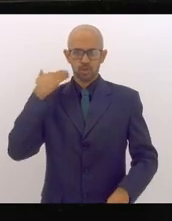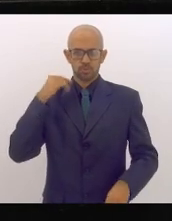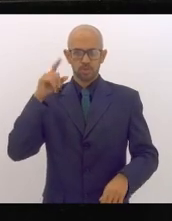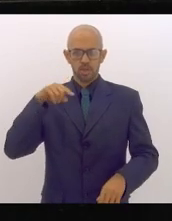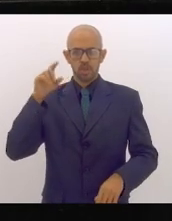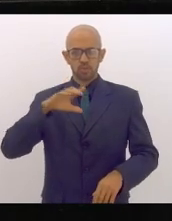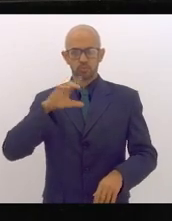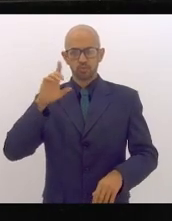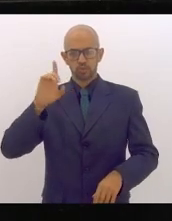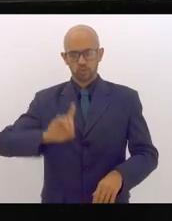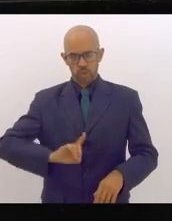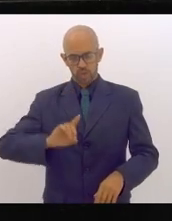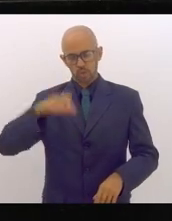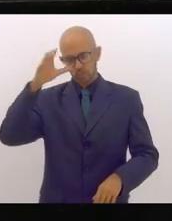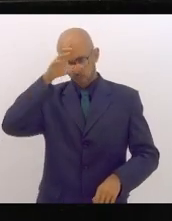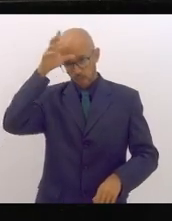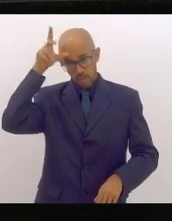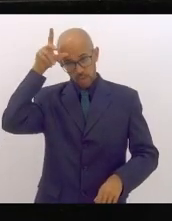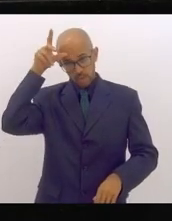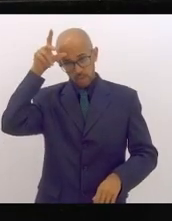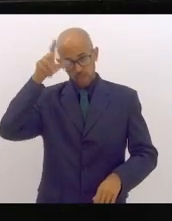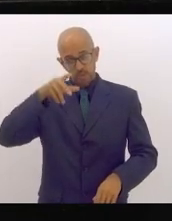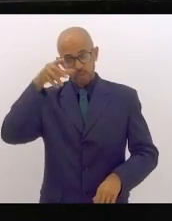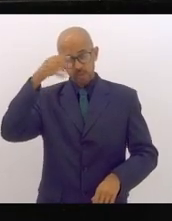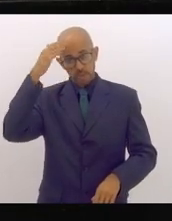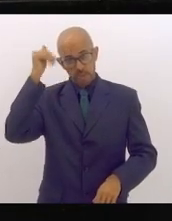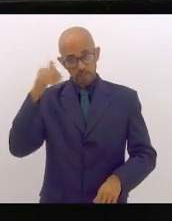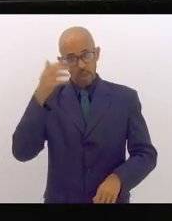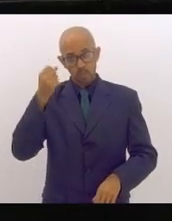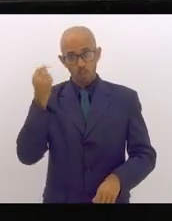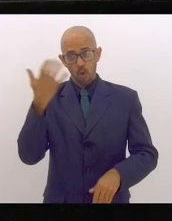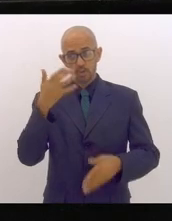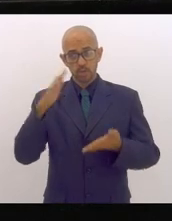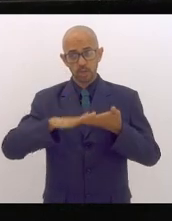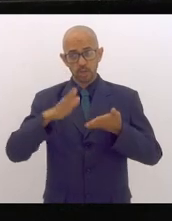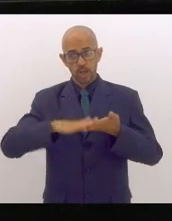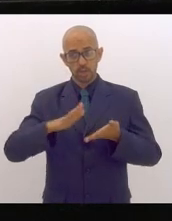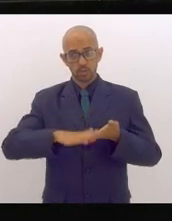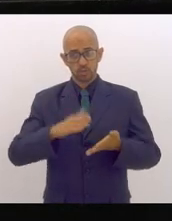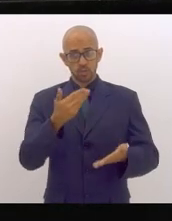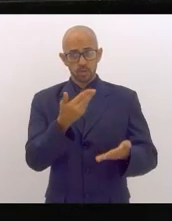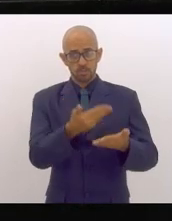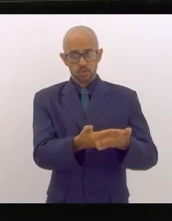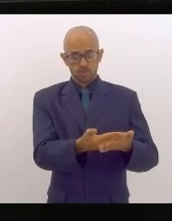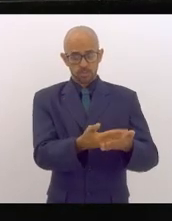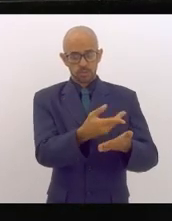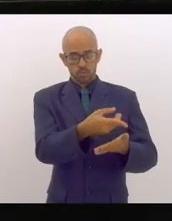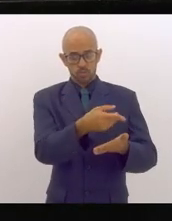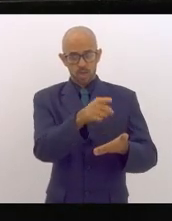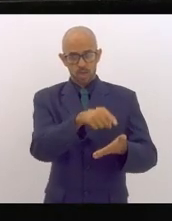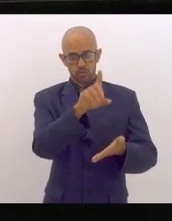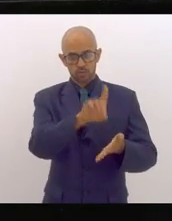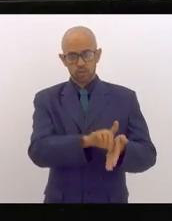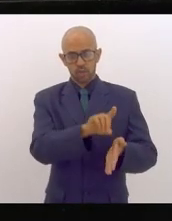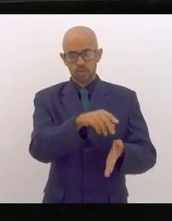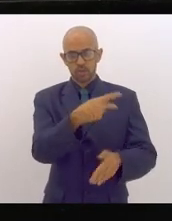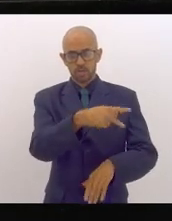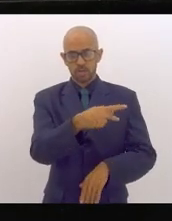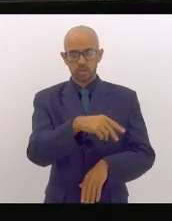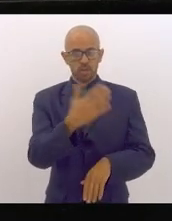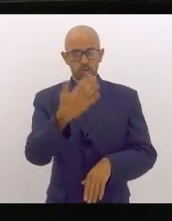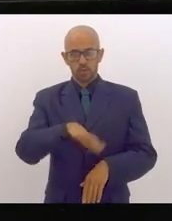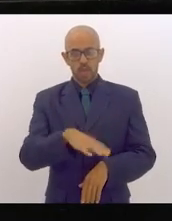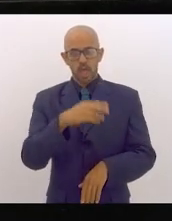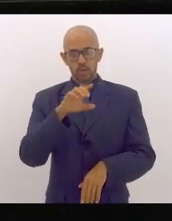do cliente saber na fatura lá quanto é que ele gastou do, pelo cartão aproximação. É um direito do consumidor. Eu não quero esse